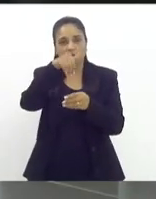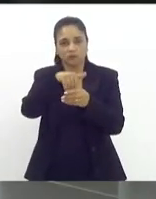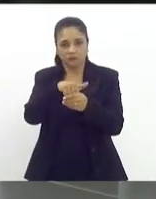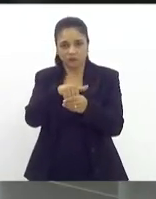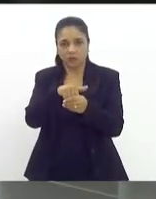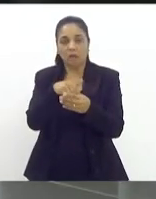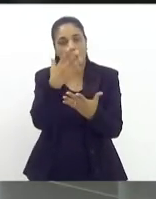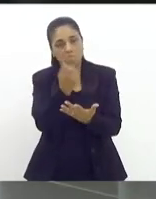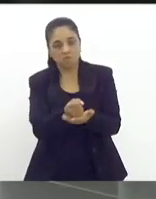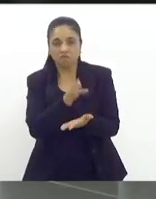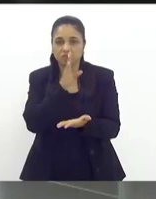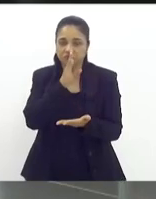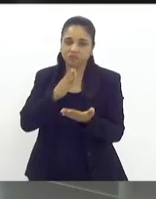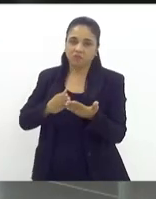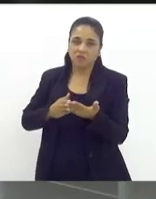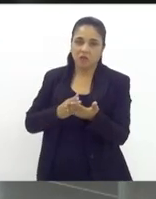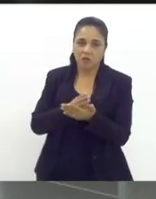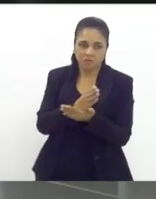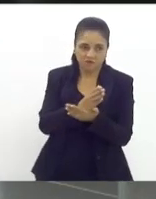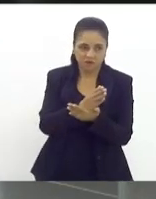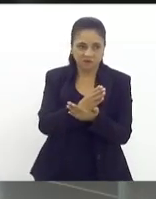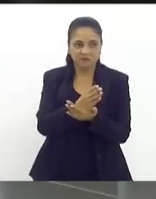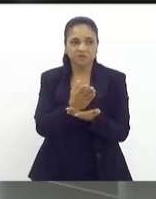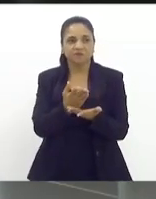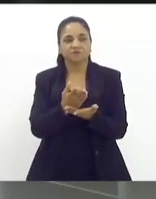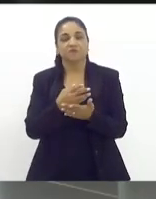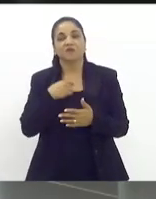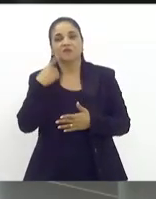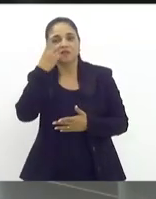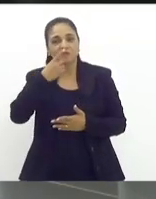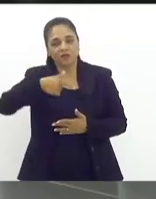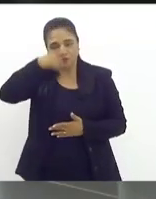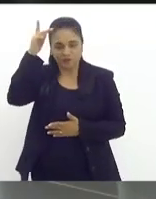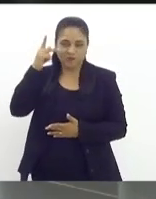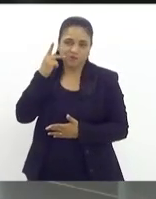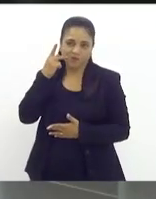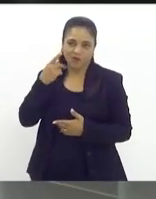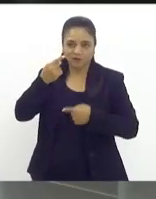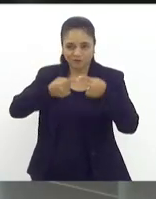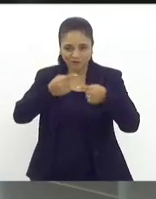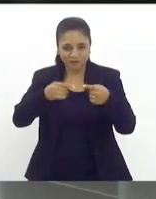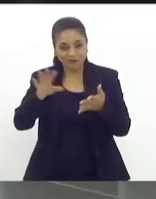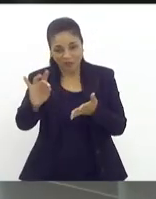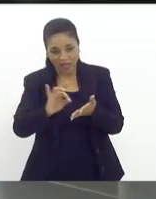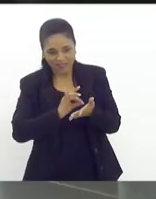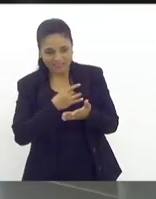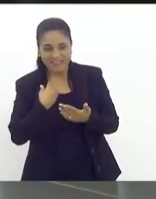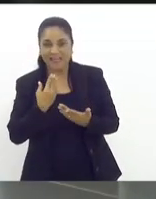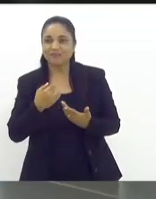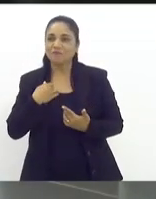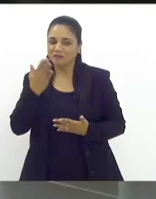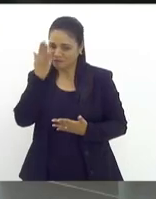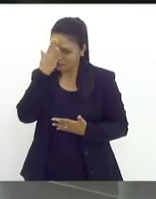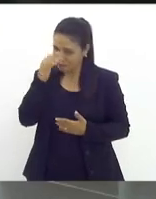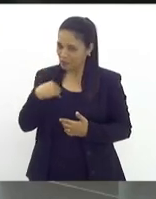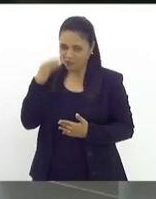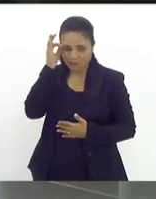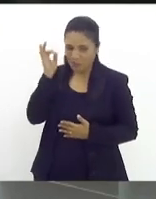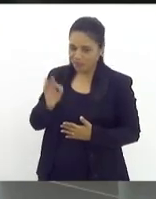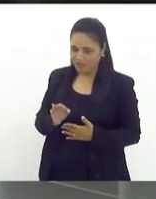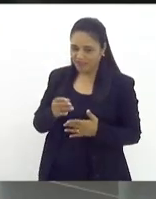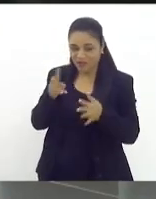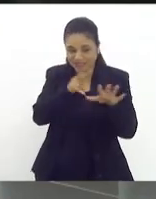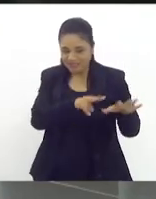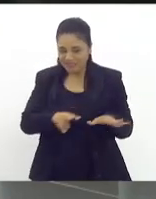os senhores que aprovam permanecer como estão, aprovado. Deputado Luiz Paulo não discutiu, que está ocupado assinando ali, mas sei que ele não entendeu o que, que é a